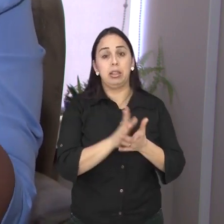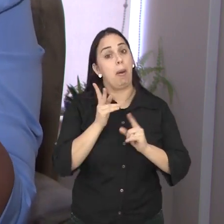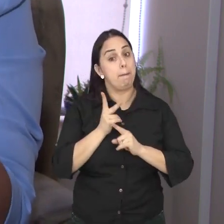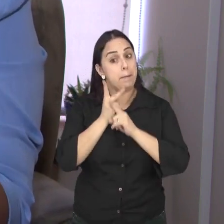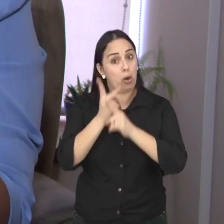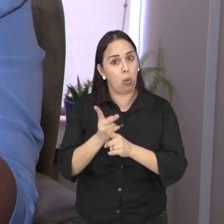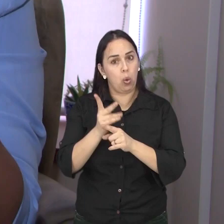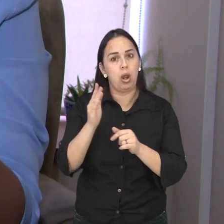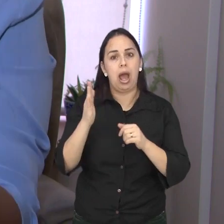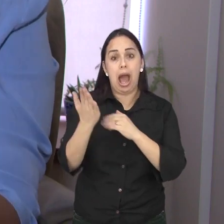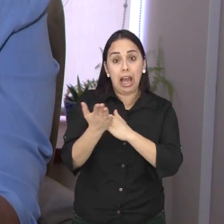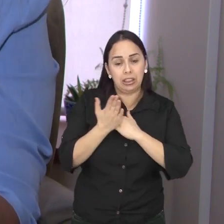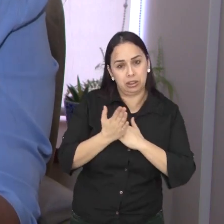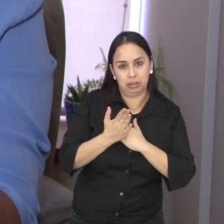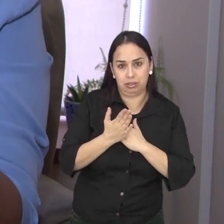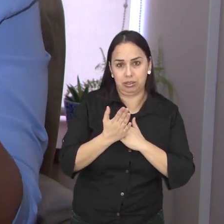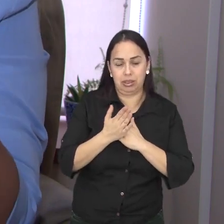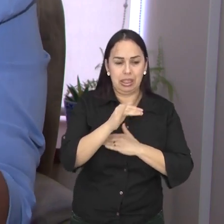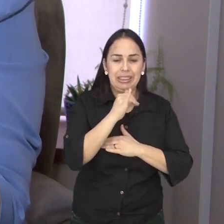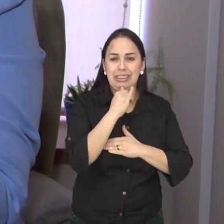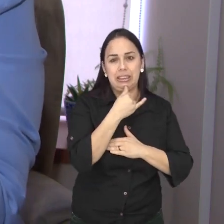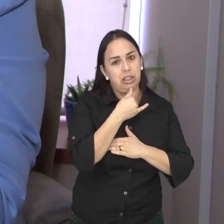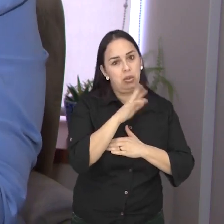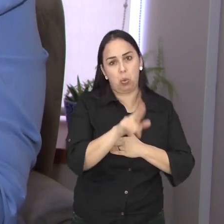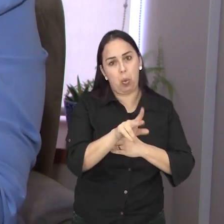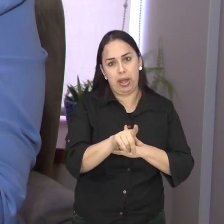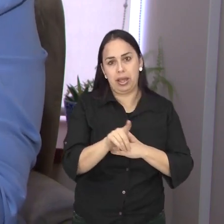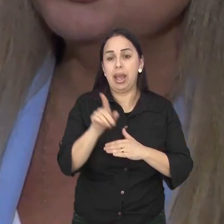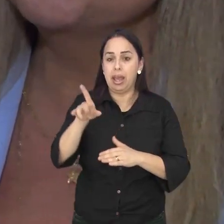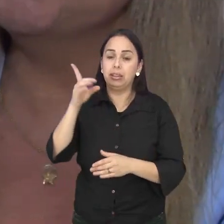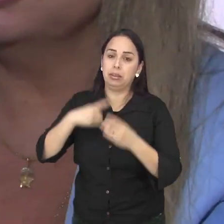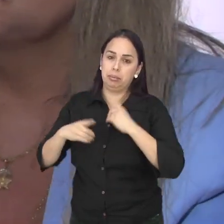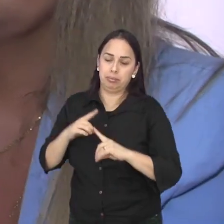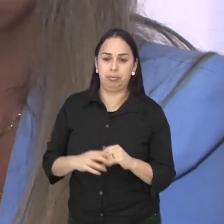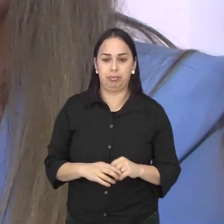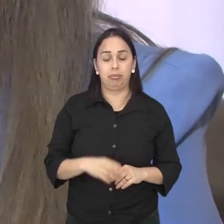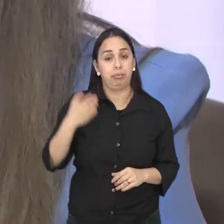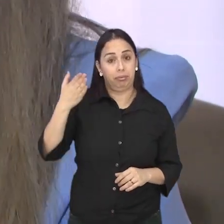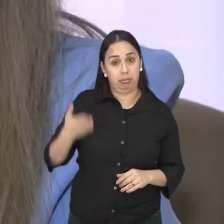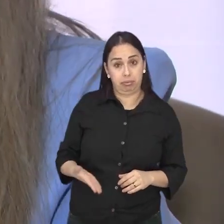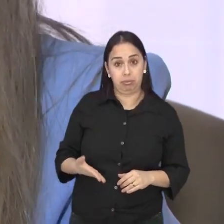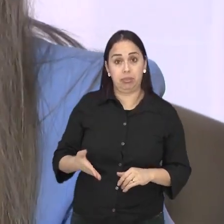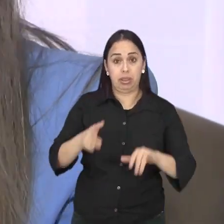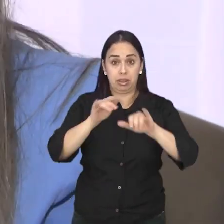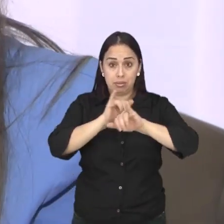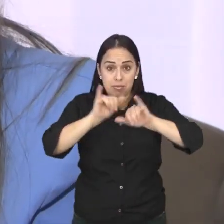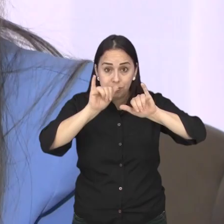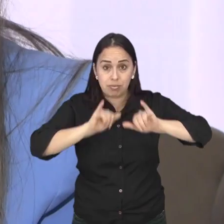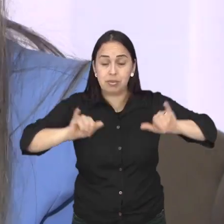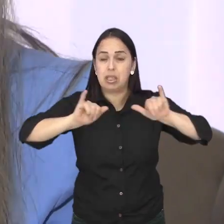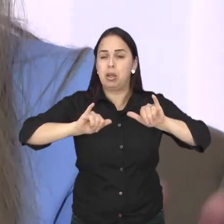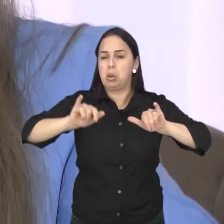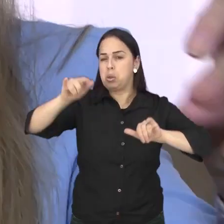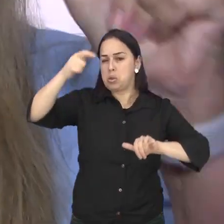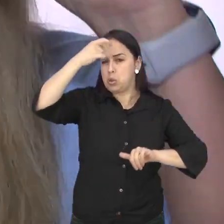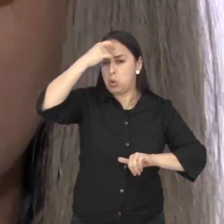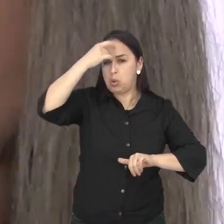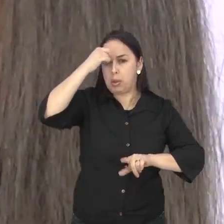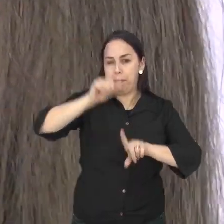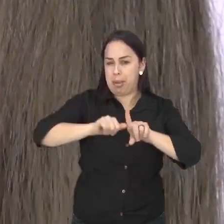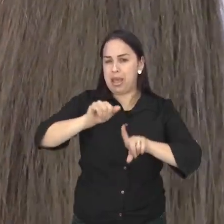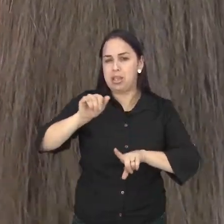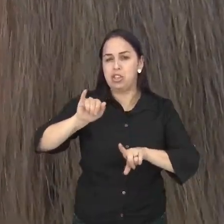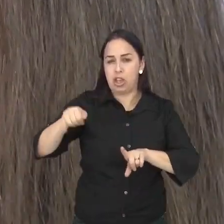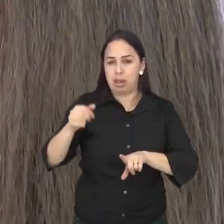pessoas, procure ajuda, porque aí já não é mais só tristeza. Ainda para especialista, campanhas de conscientização,